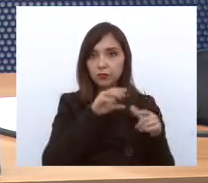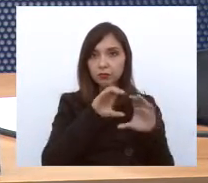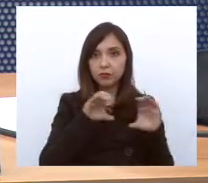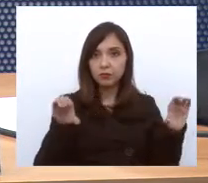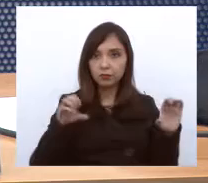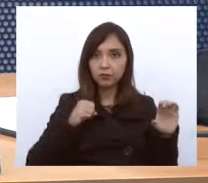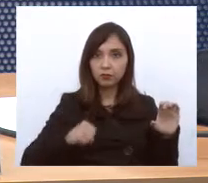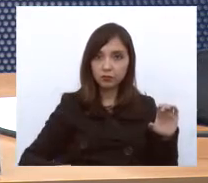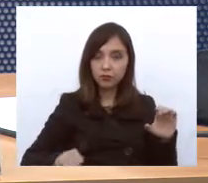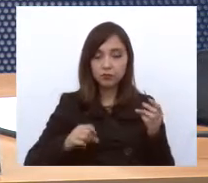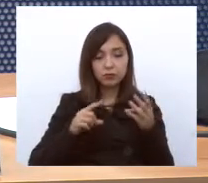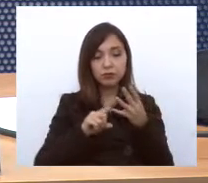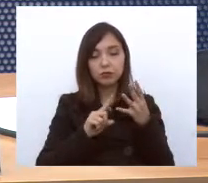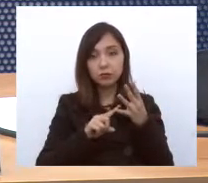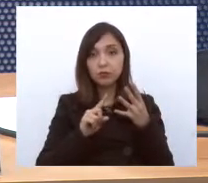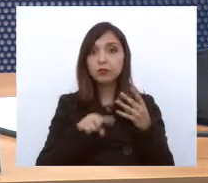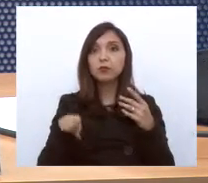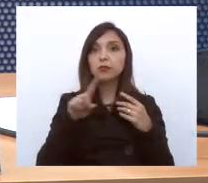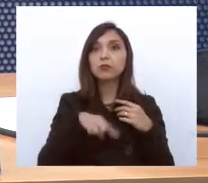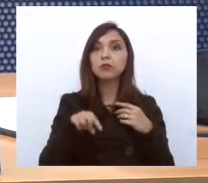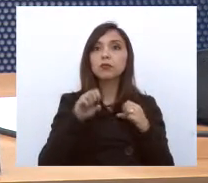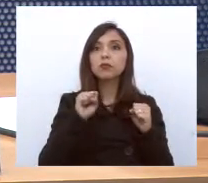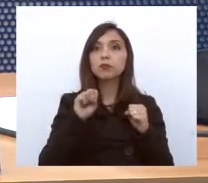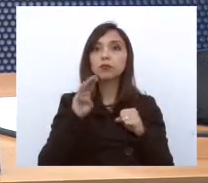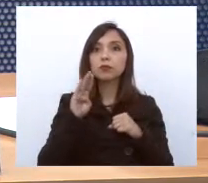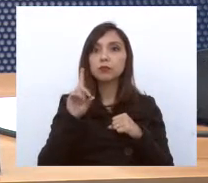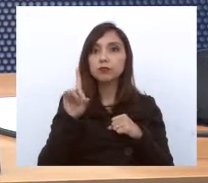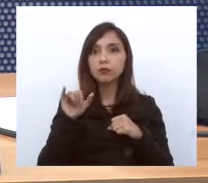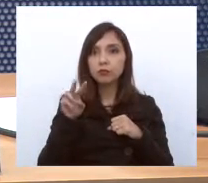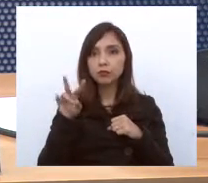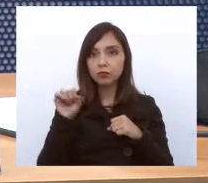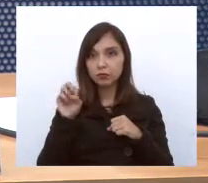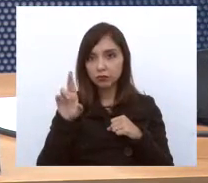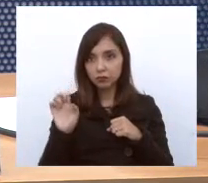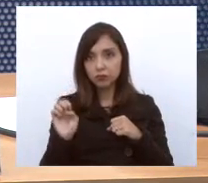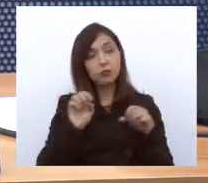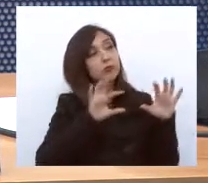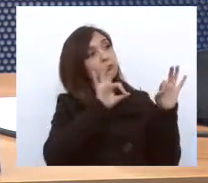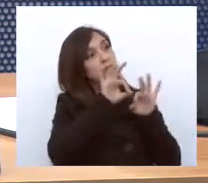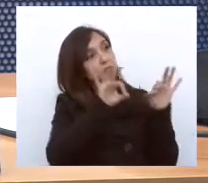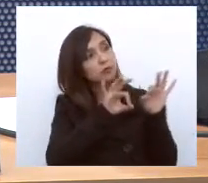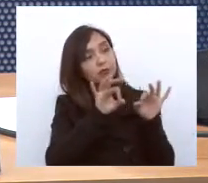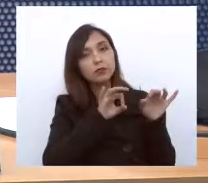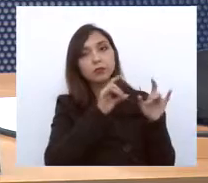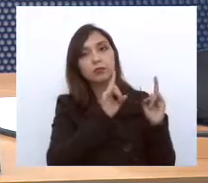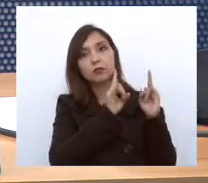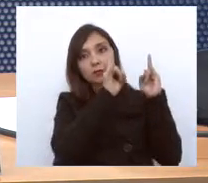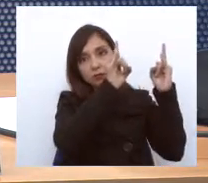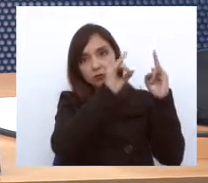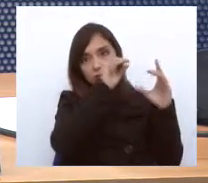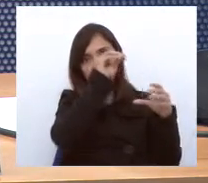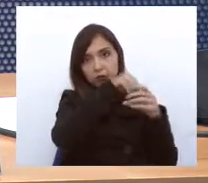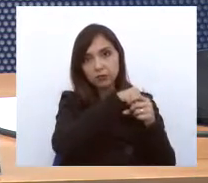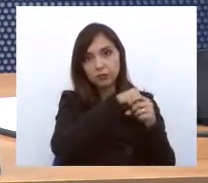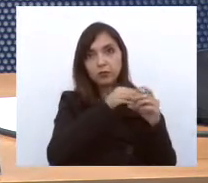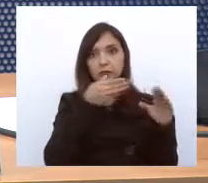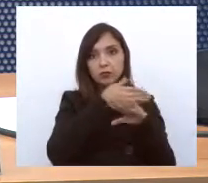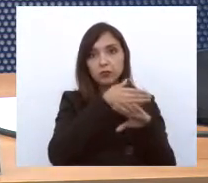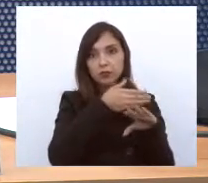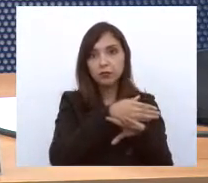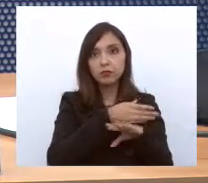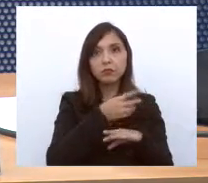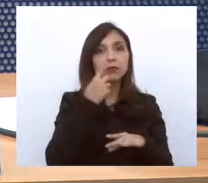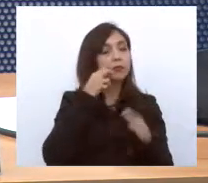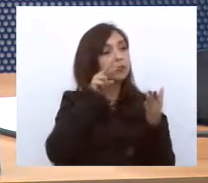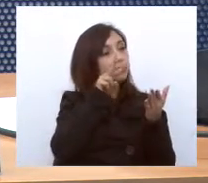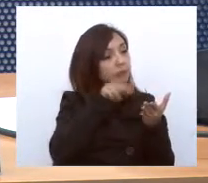SAE. Artigo 4º. Os submedidores deverão ser instalados em área comum do edifício, ser de fácil acesso para efeito